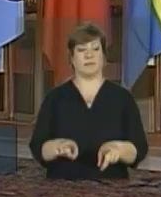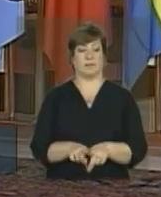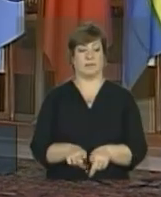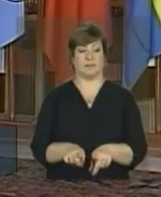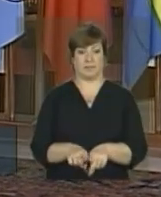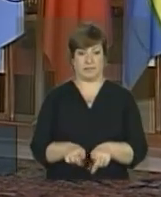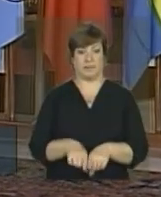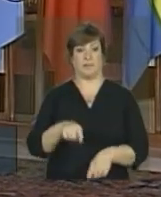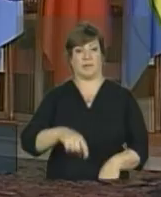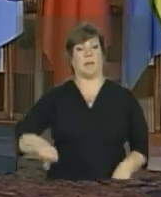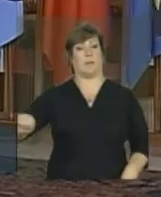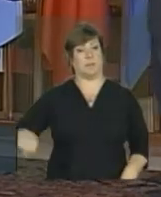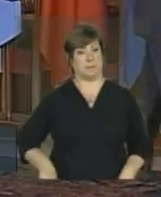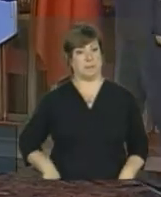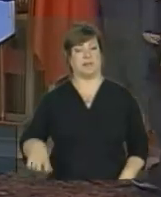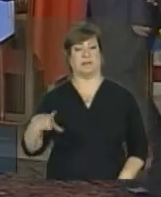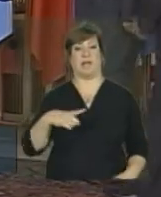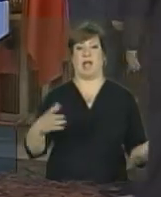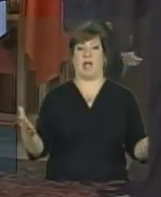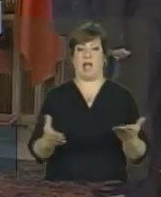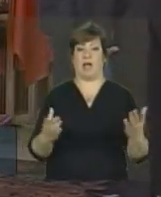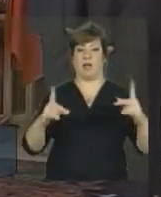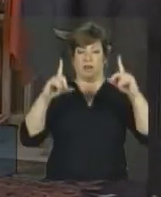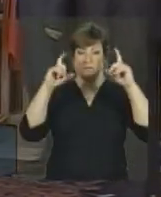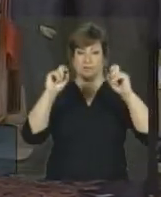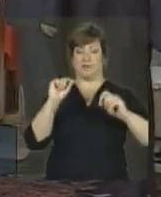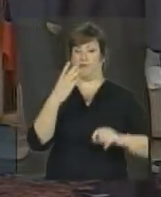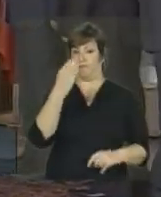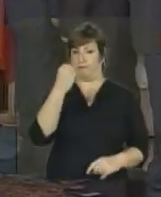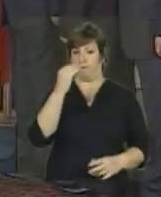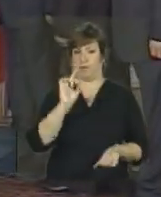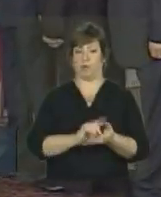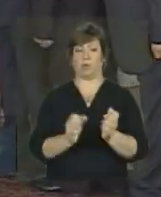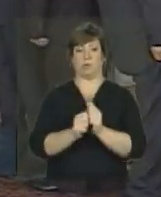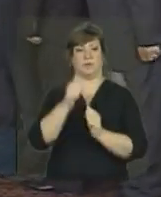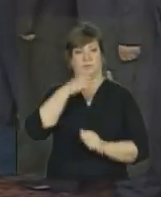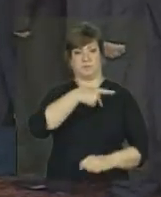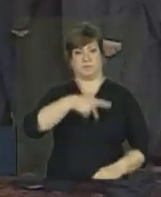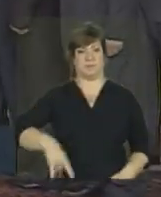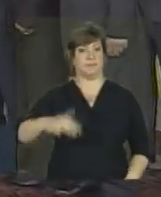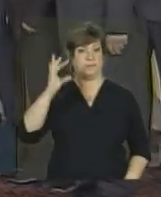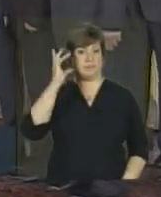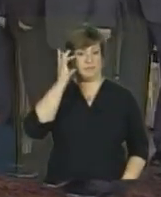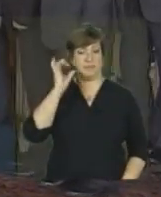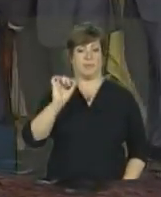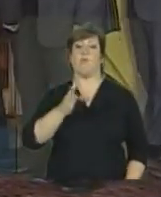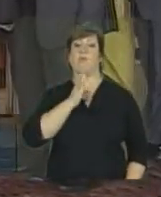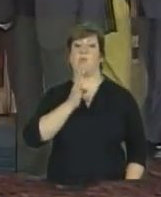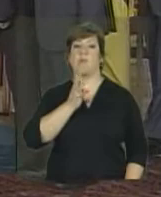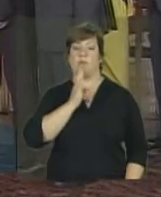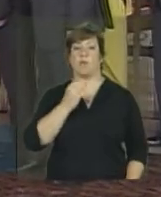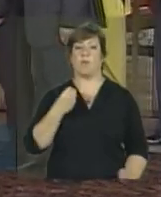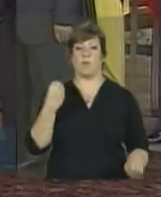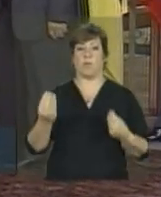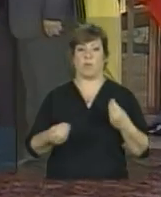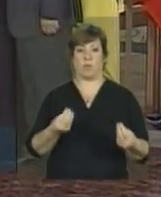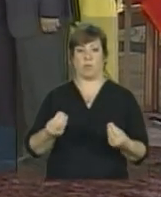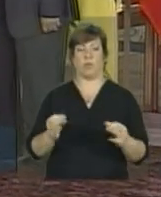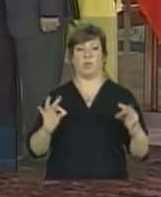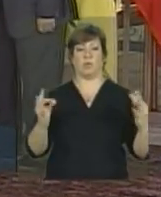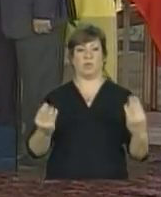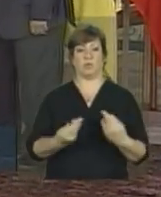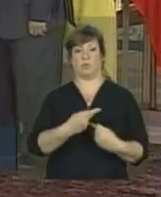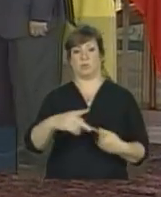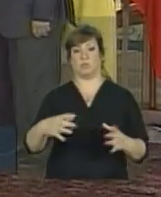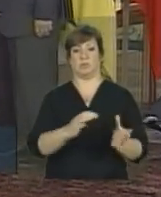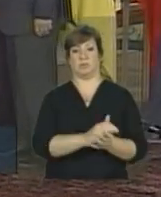Também o embaixador posa aí para a foto oficial com a presidenta Dilma Rousseff, que conhece o